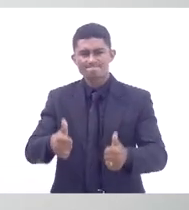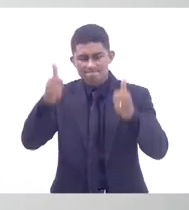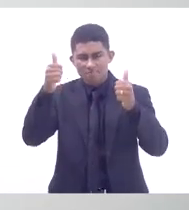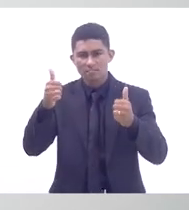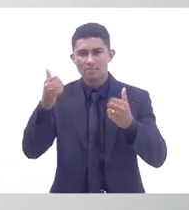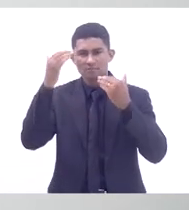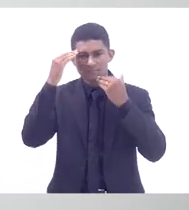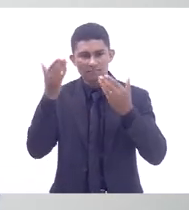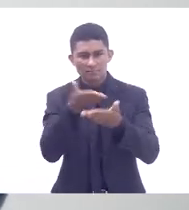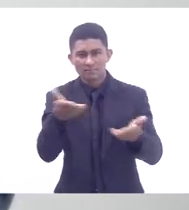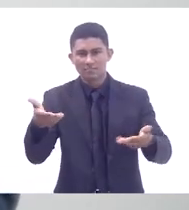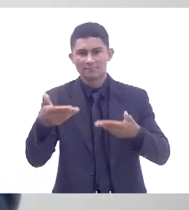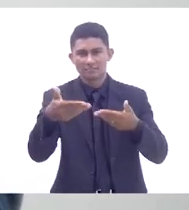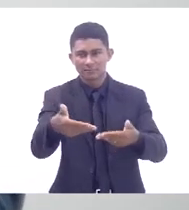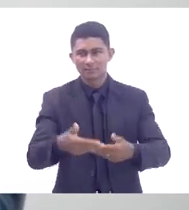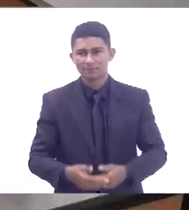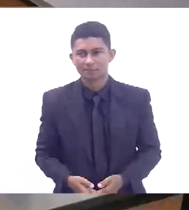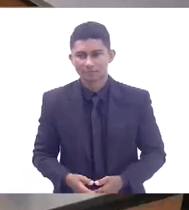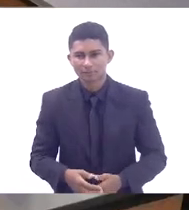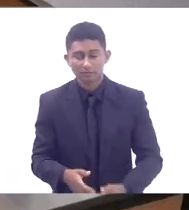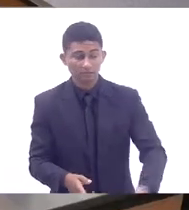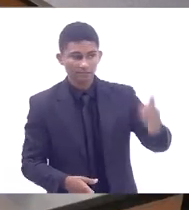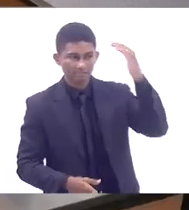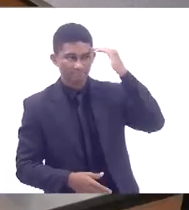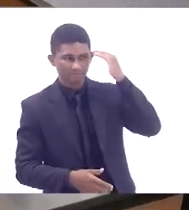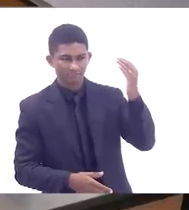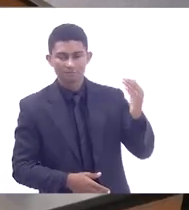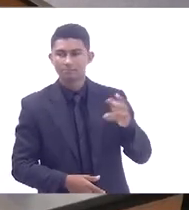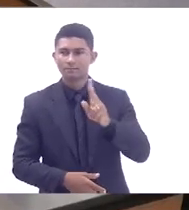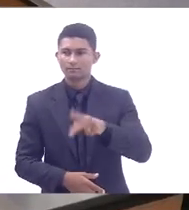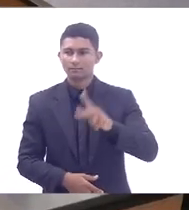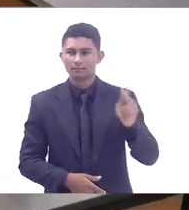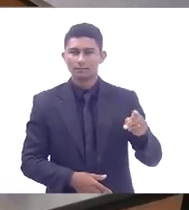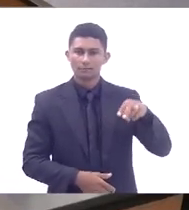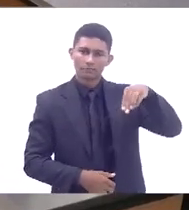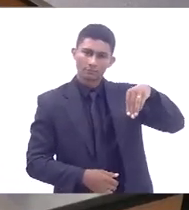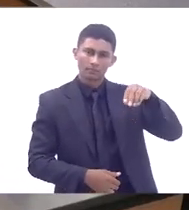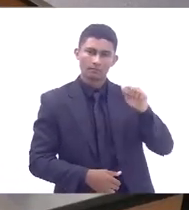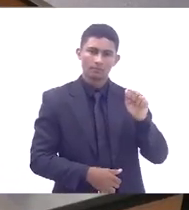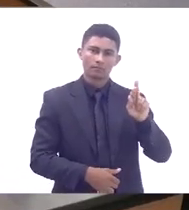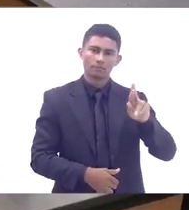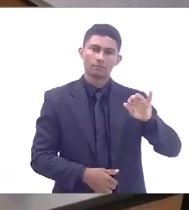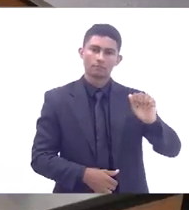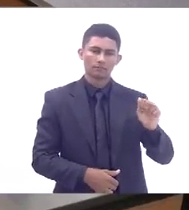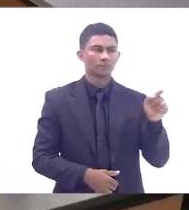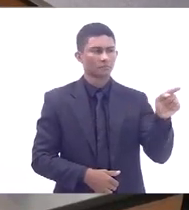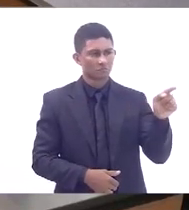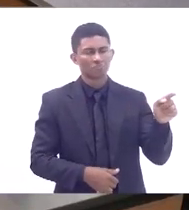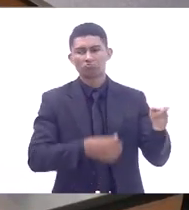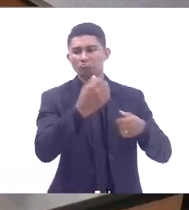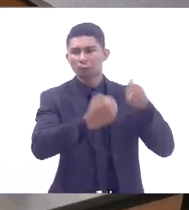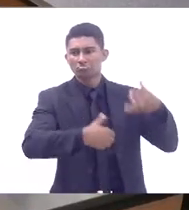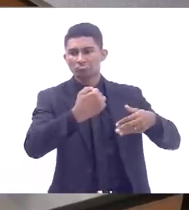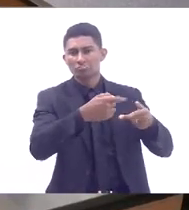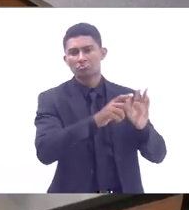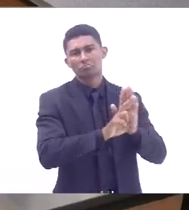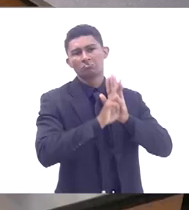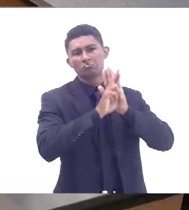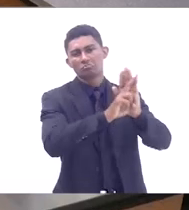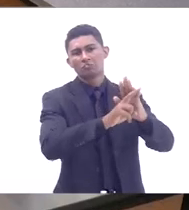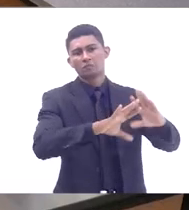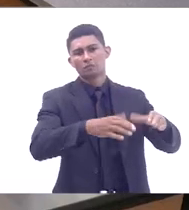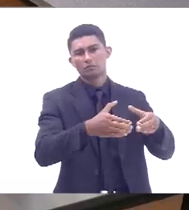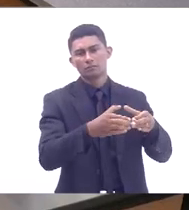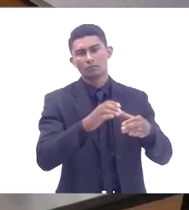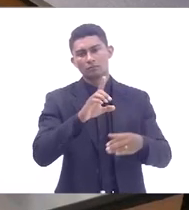Agradeço o espaço obrigado Professora Maria Raquel se manifestou aqui representando a